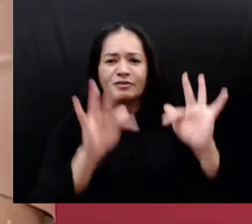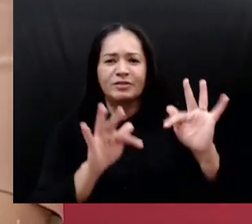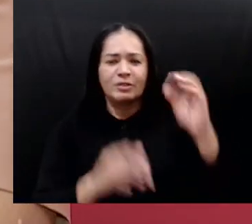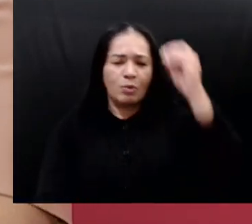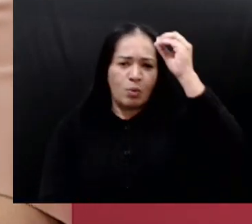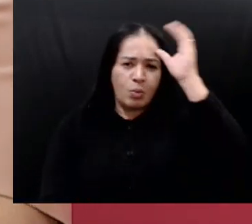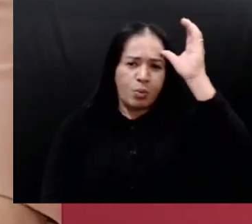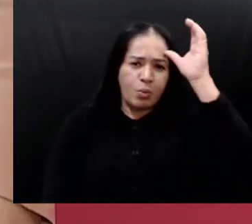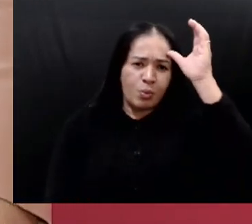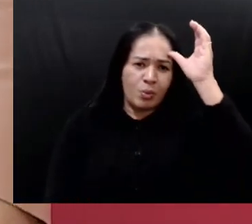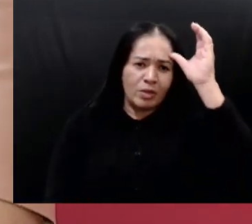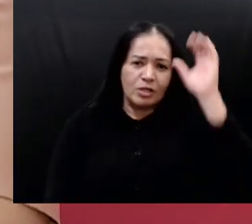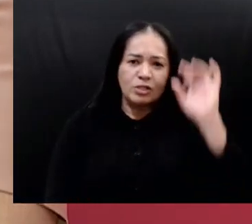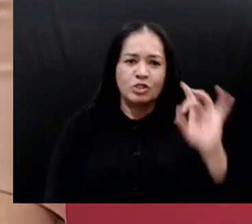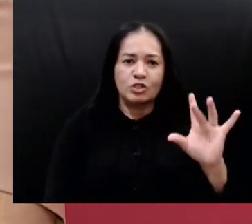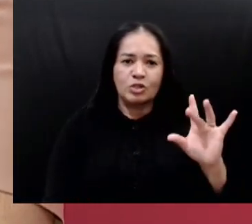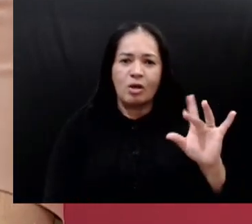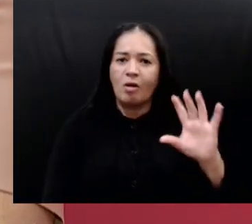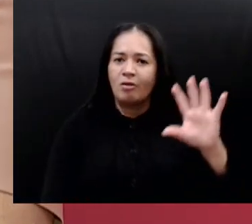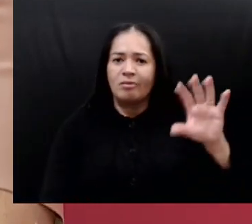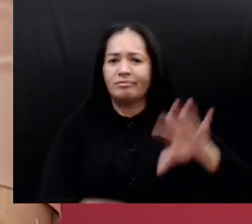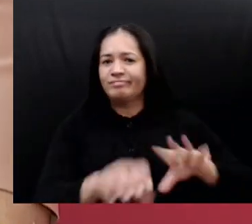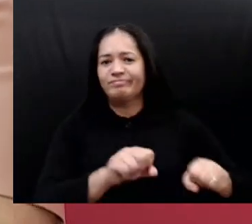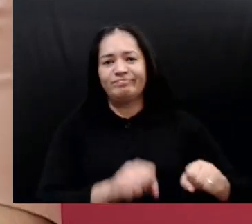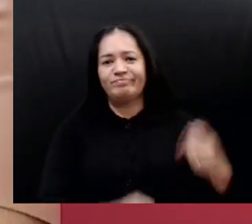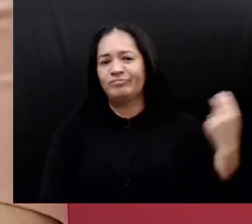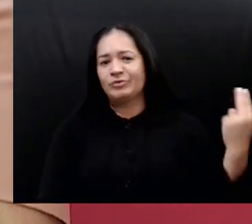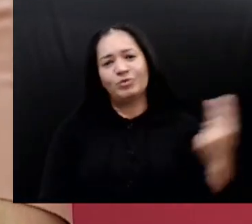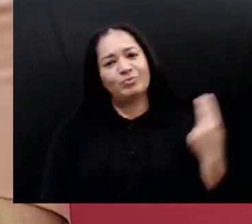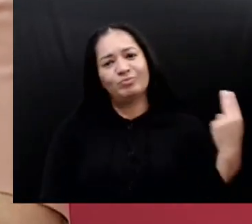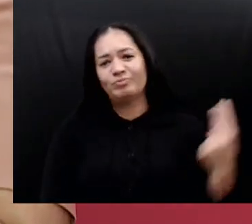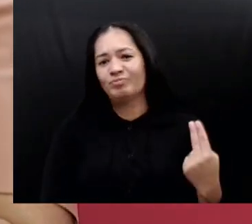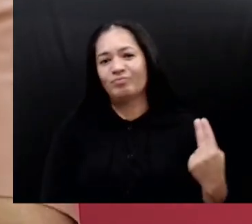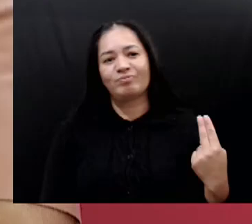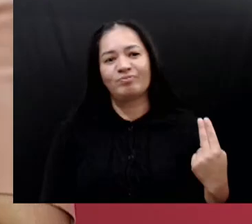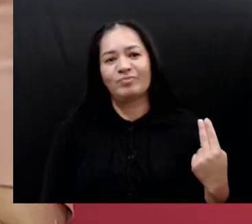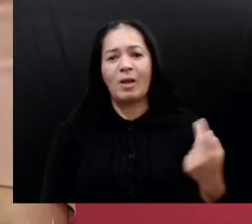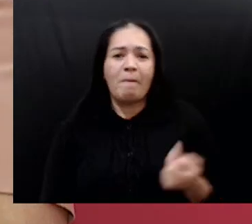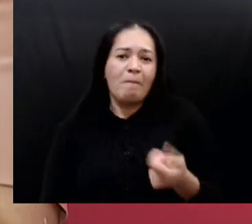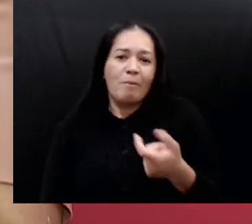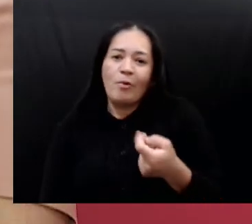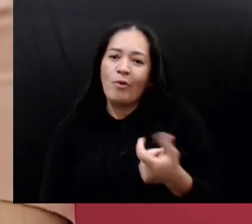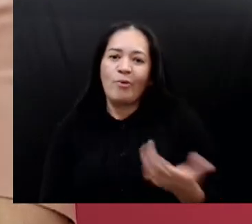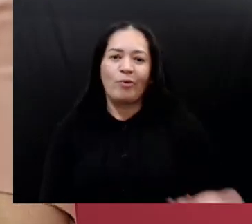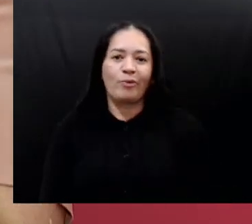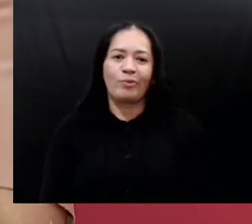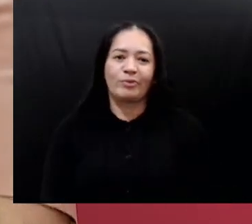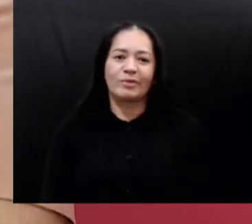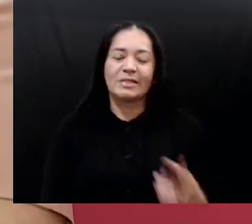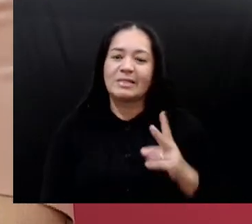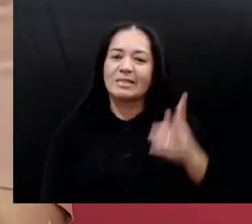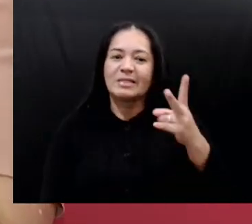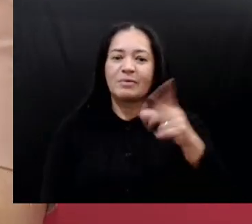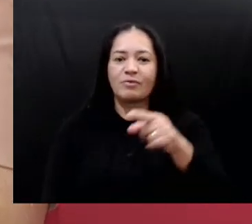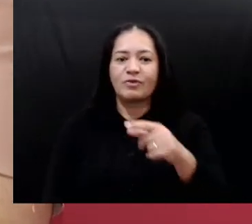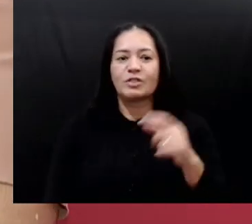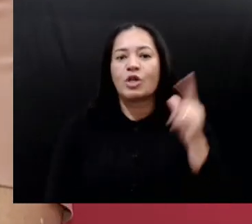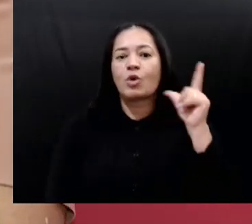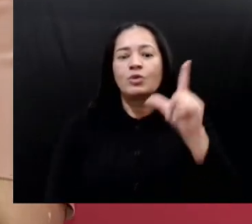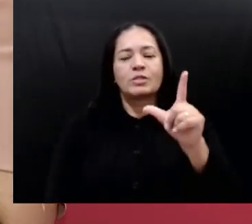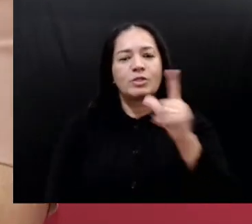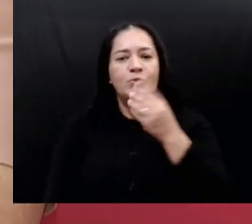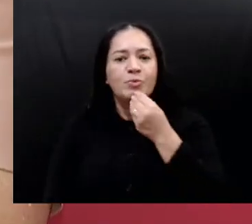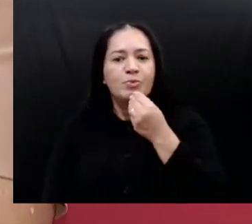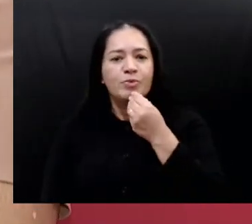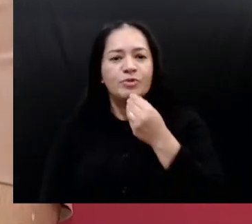apenas com a graduação, realmente eu acho que é pouco, né? É pouco. Sempre que você tiver uma oportunidade de se